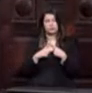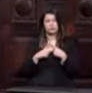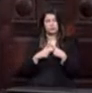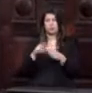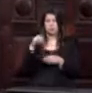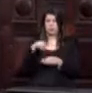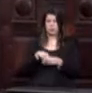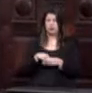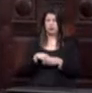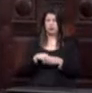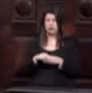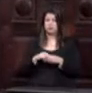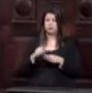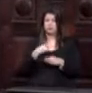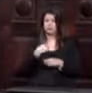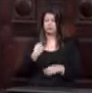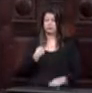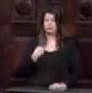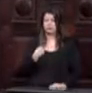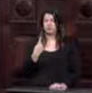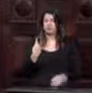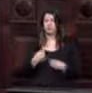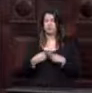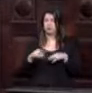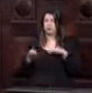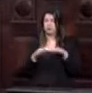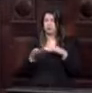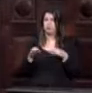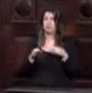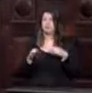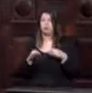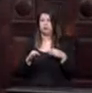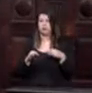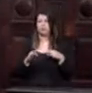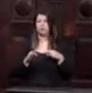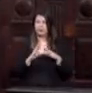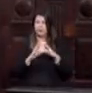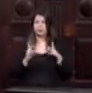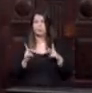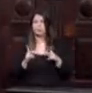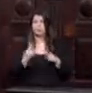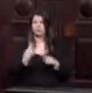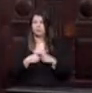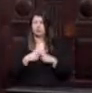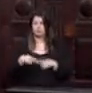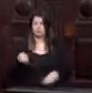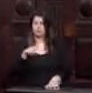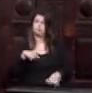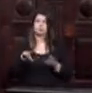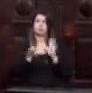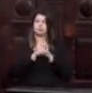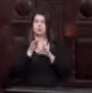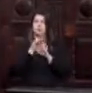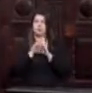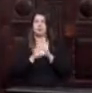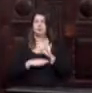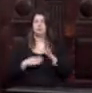abstenção, porque considero esse projeto flagrantemente constitucional. Porque estamos aqui votando uma lei